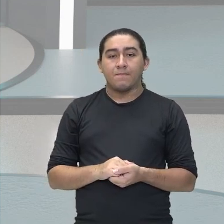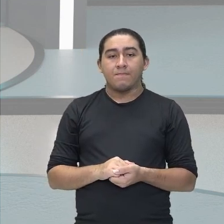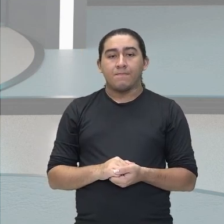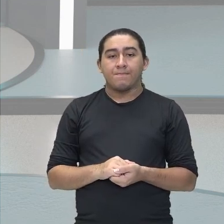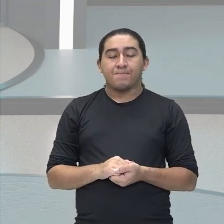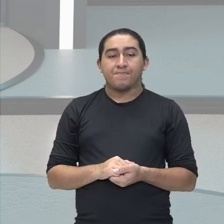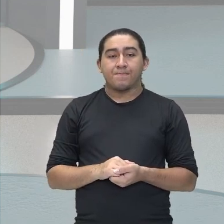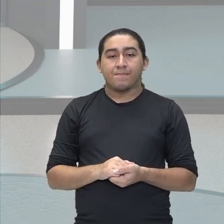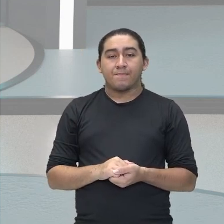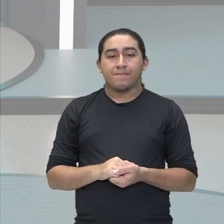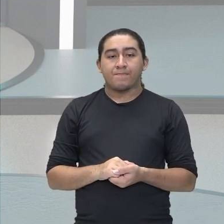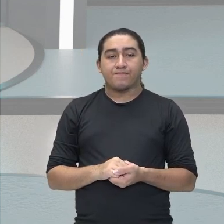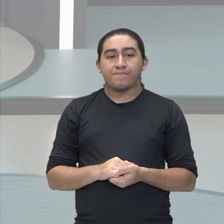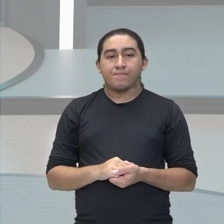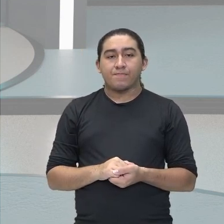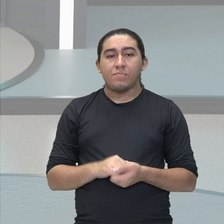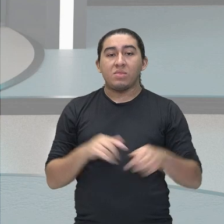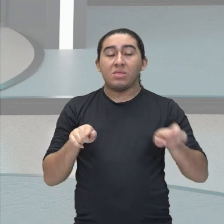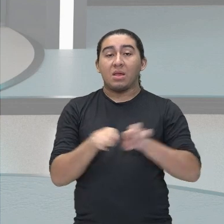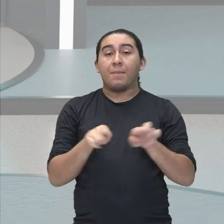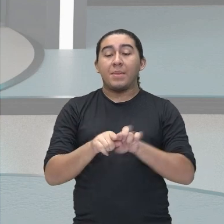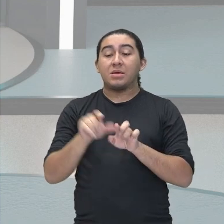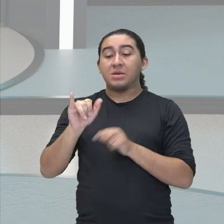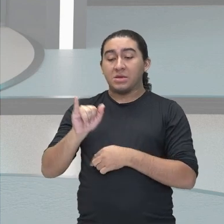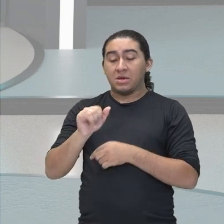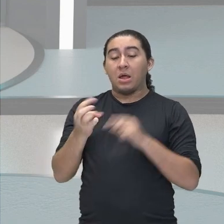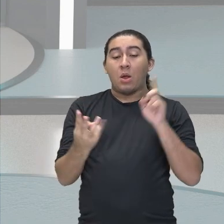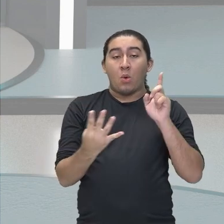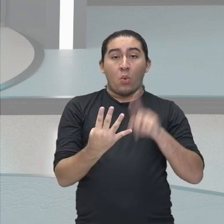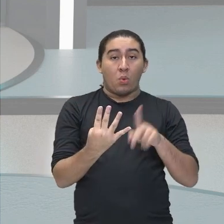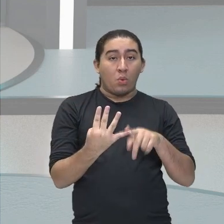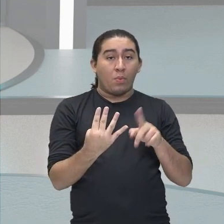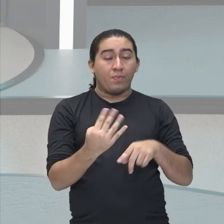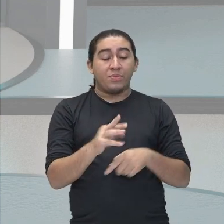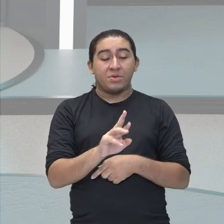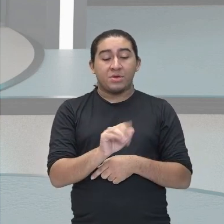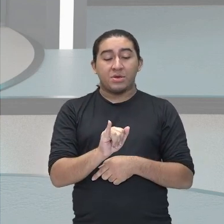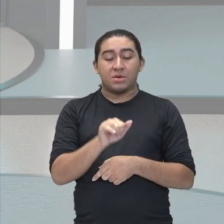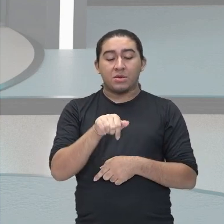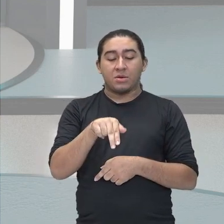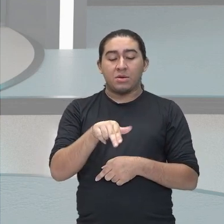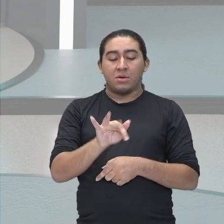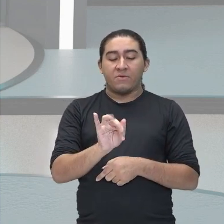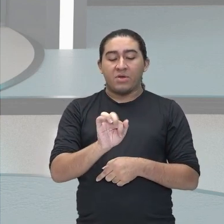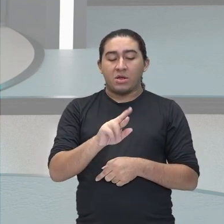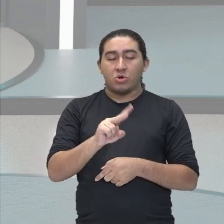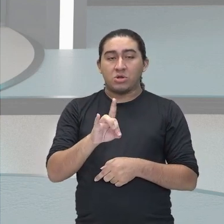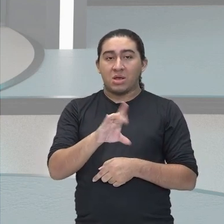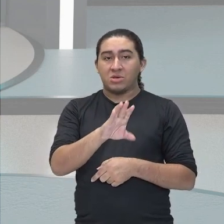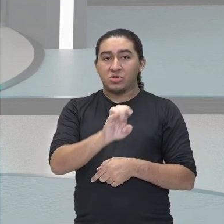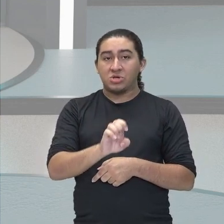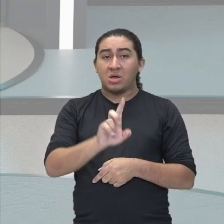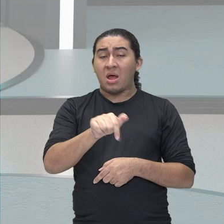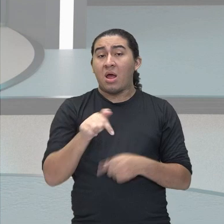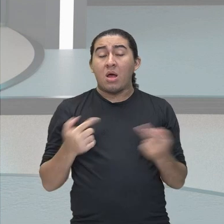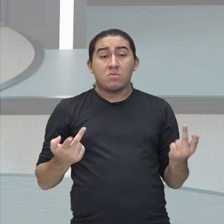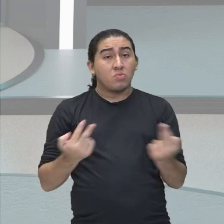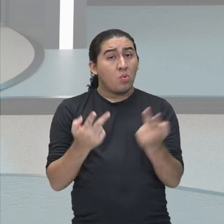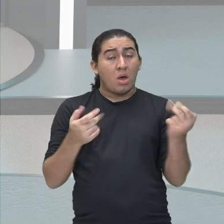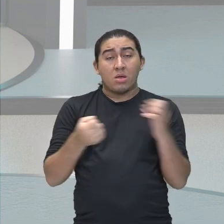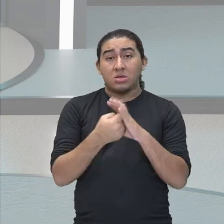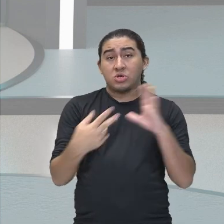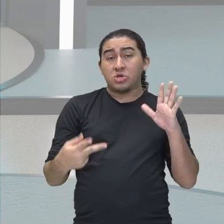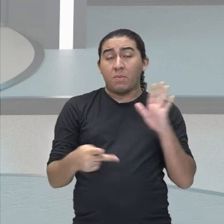de inferioridade, não fala de inferior, vai ter, né, o mesmo, vai ir nessa mesma pegada